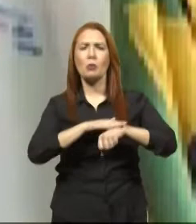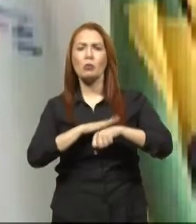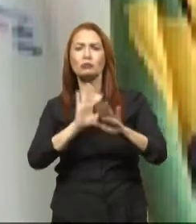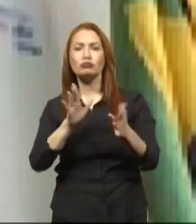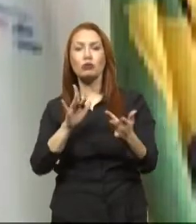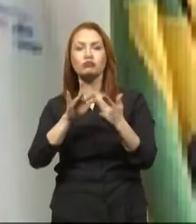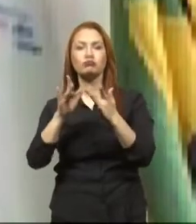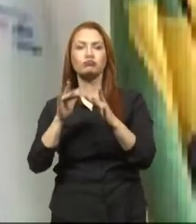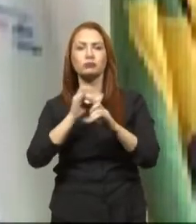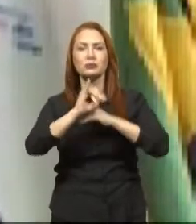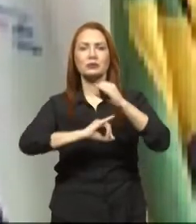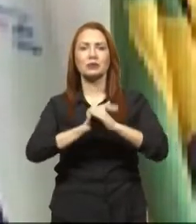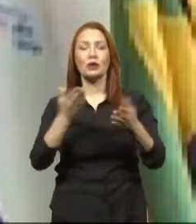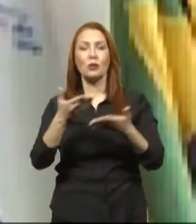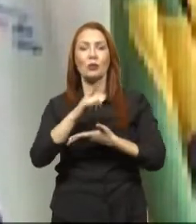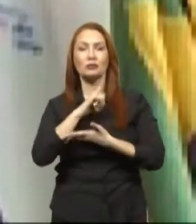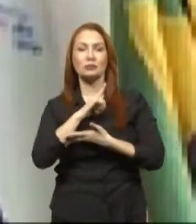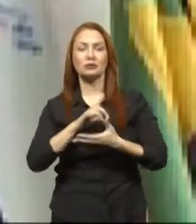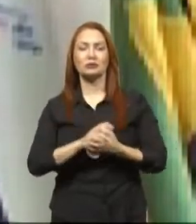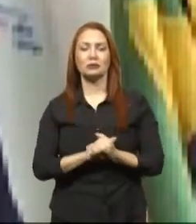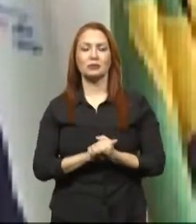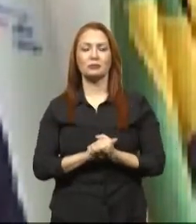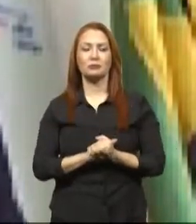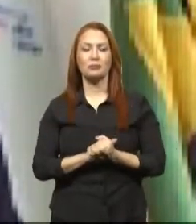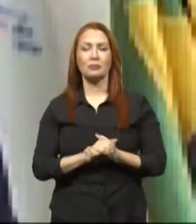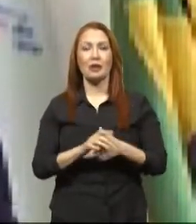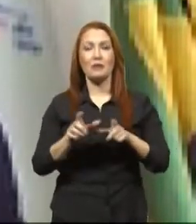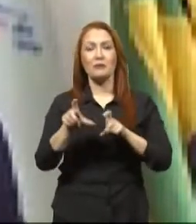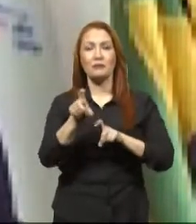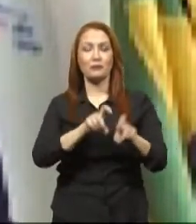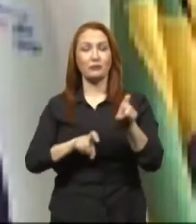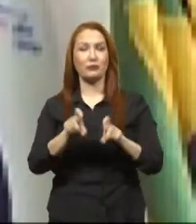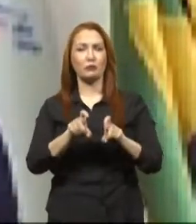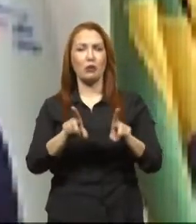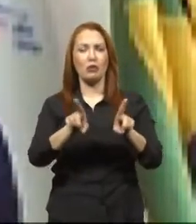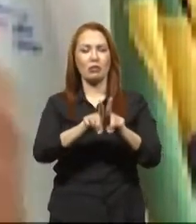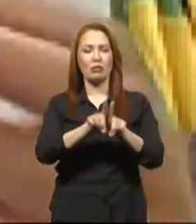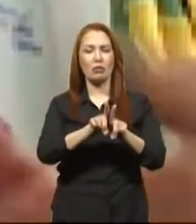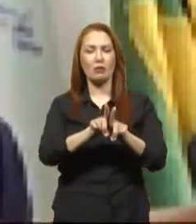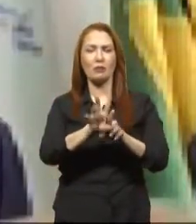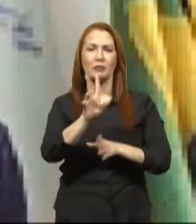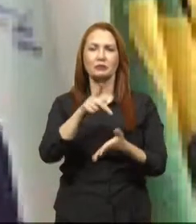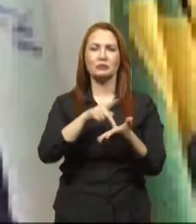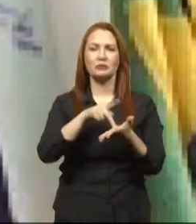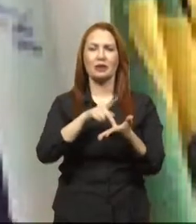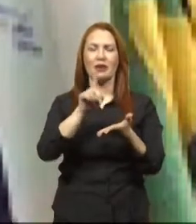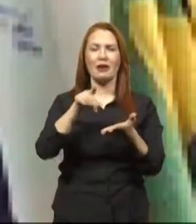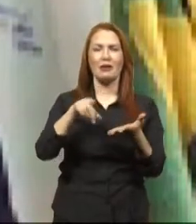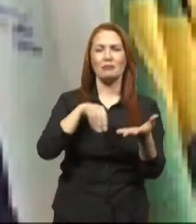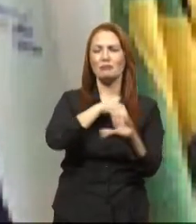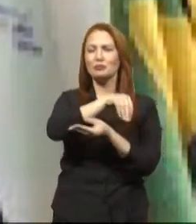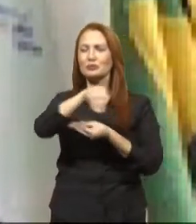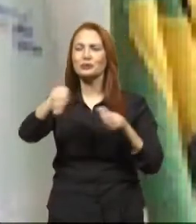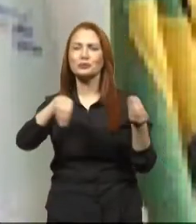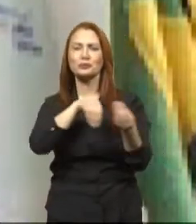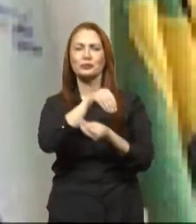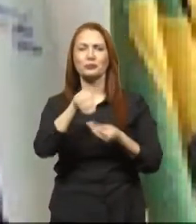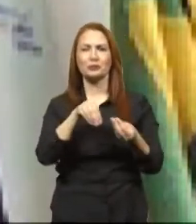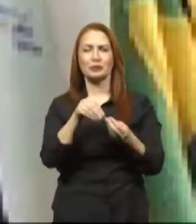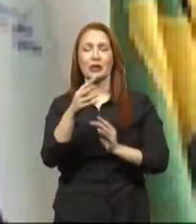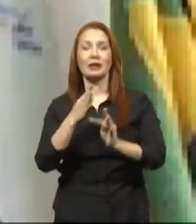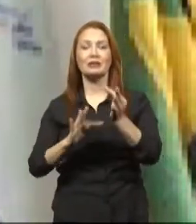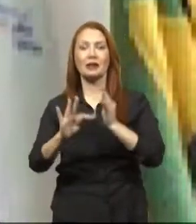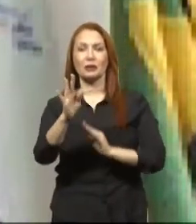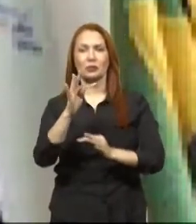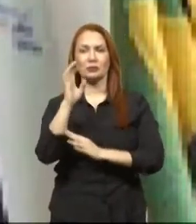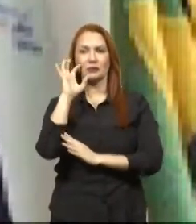as realidades virtuais e reais vão começar a se misturar, a realidade misturada, a realidade aumentada, onde as tecnologias